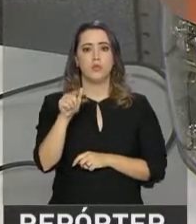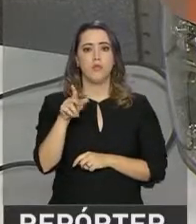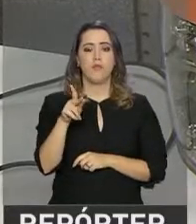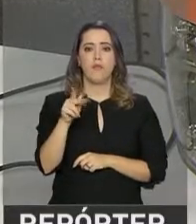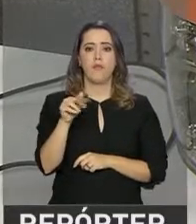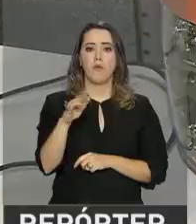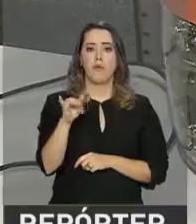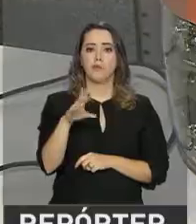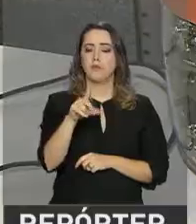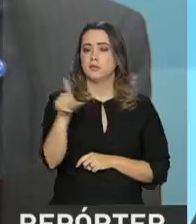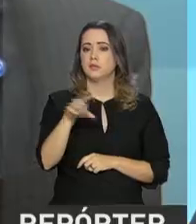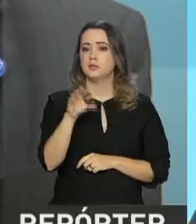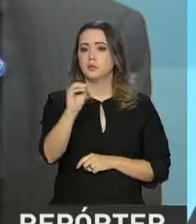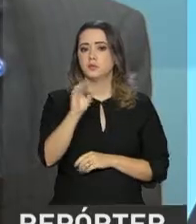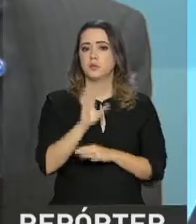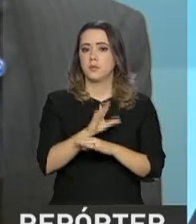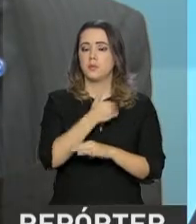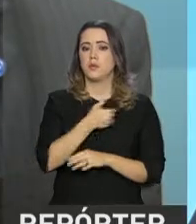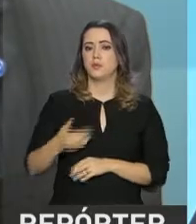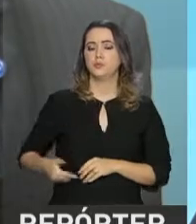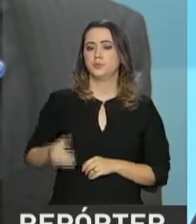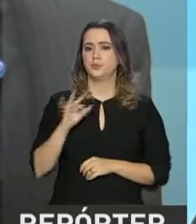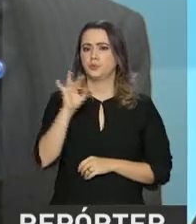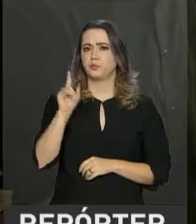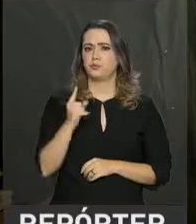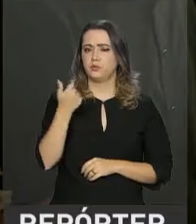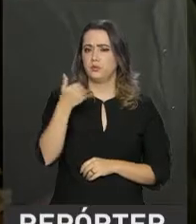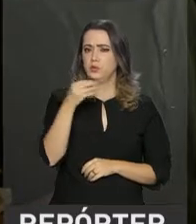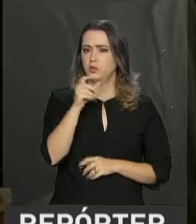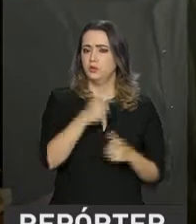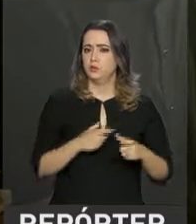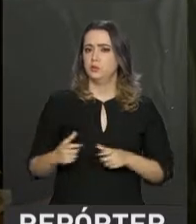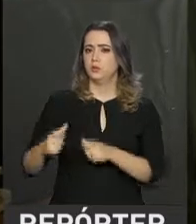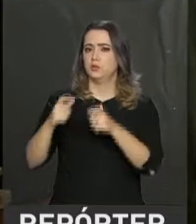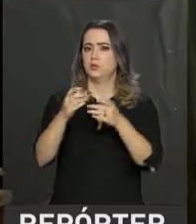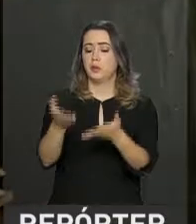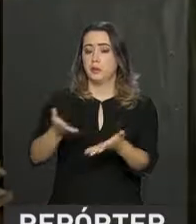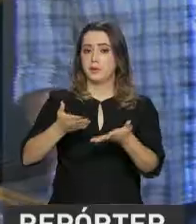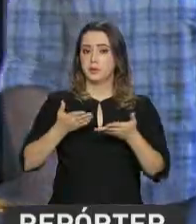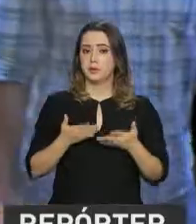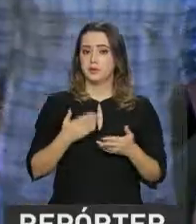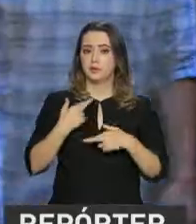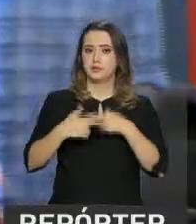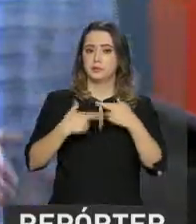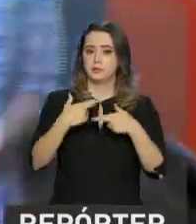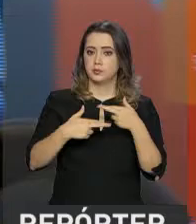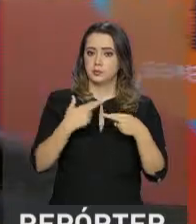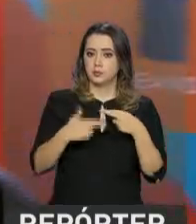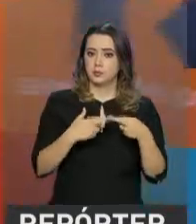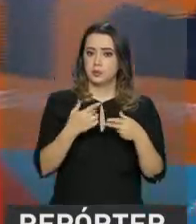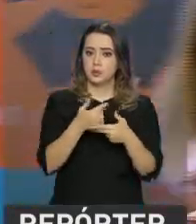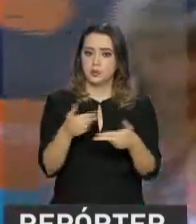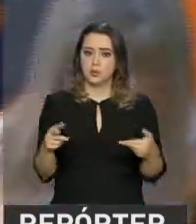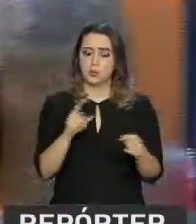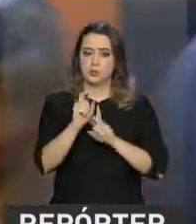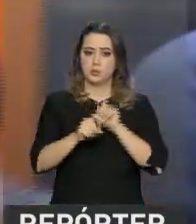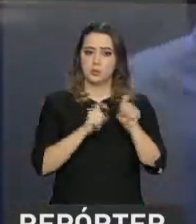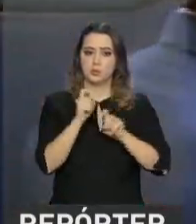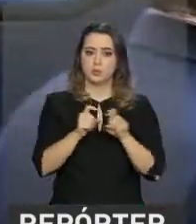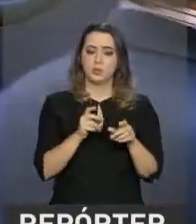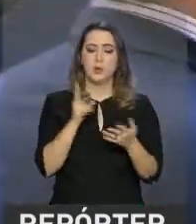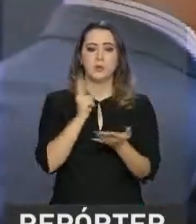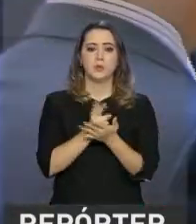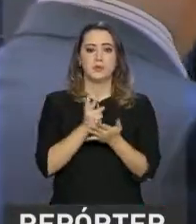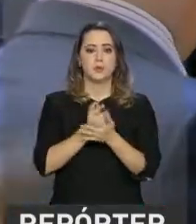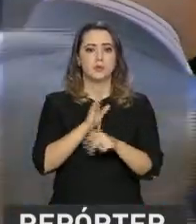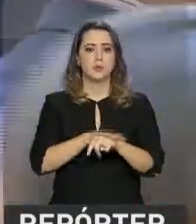goiás com o apoio do governo federal é um dos dez espaços que recebem recuperam equipamentos eletrônicos ao